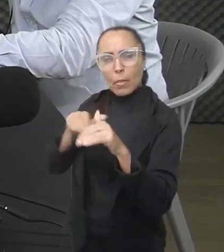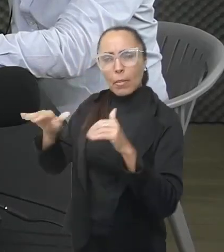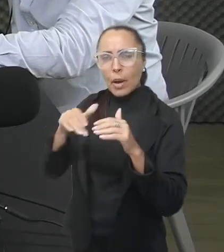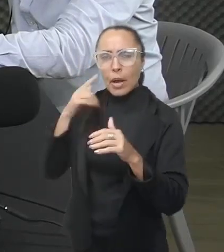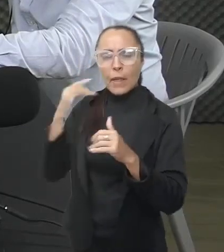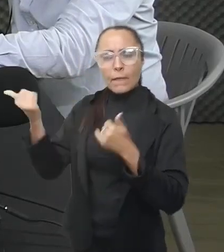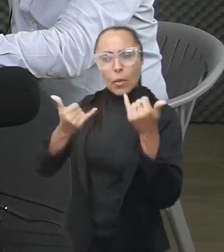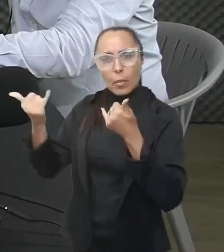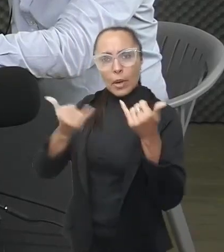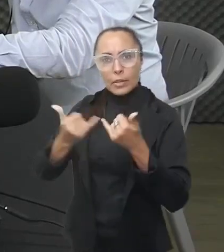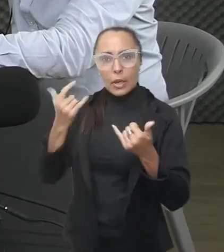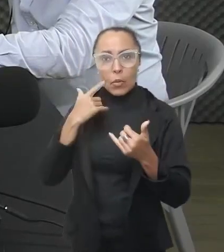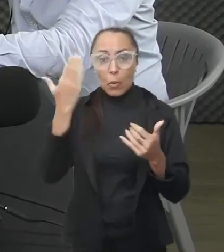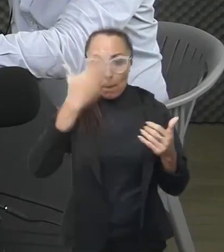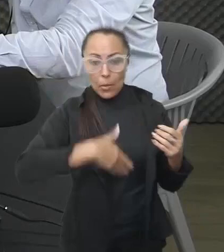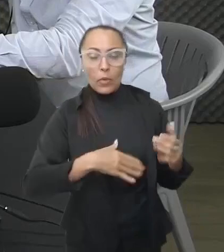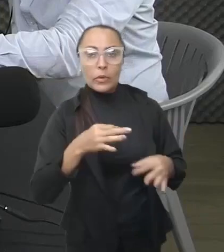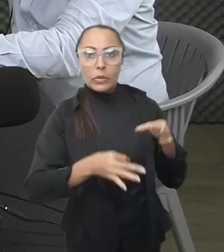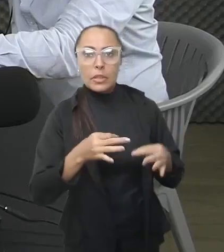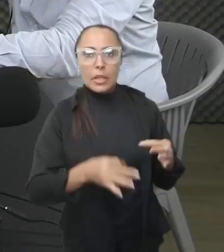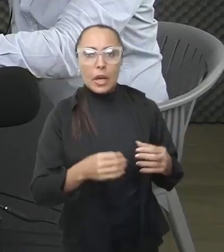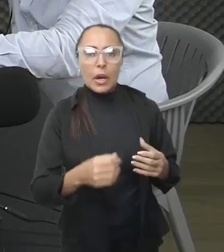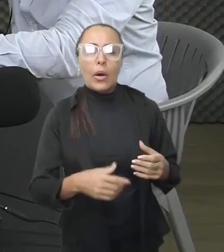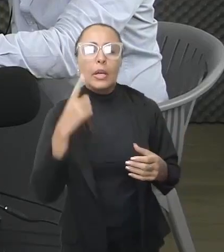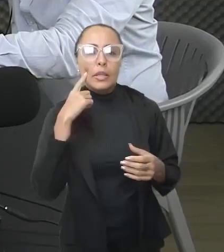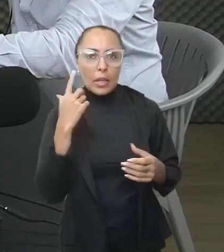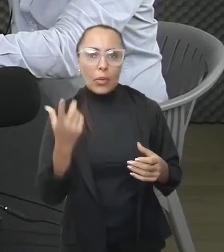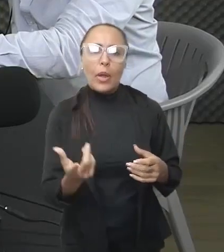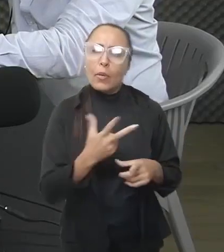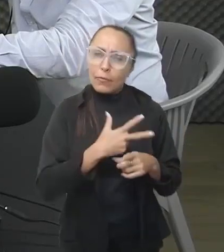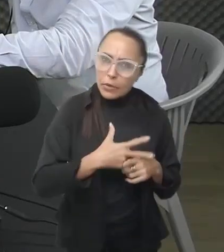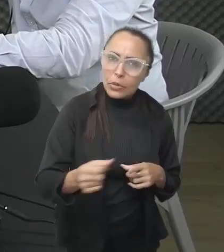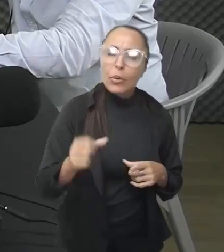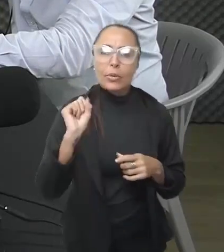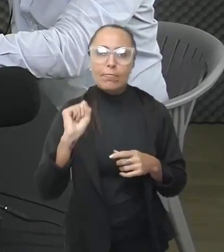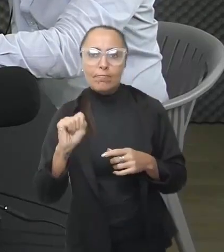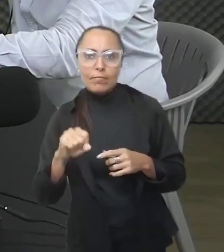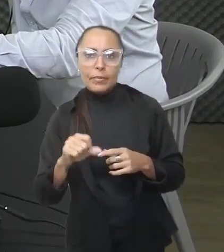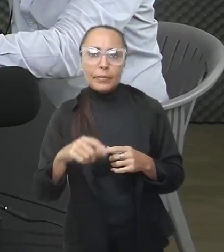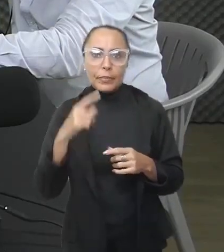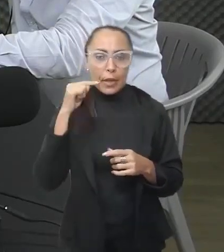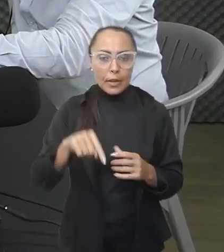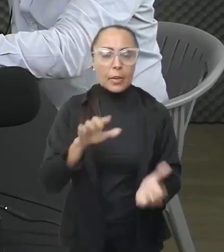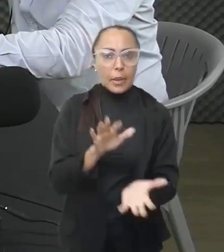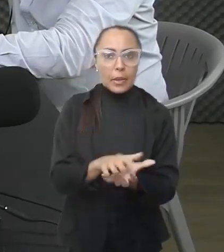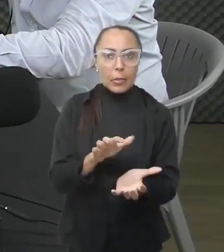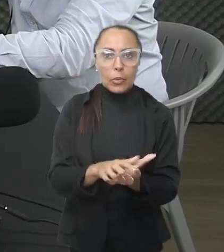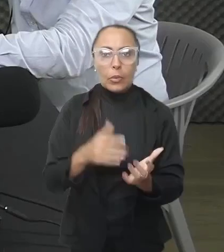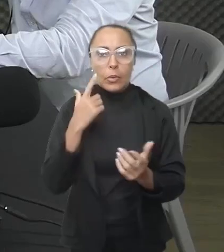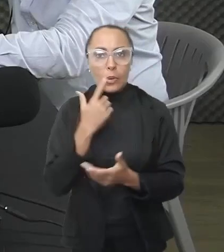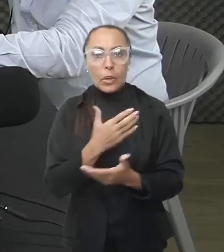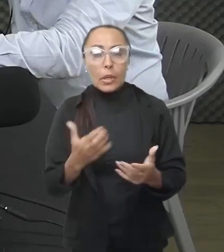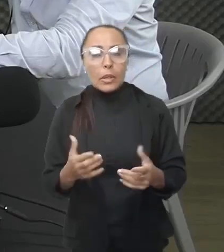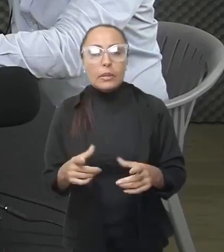judicial, eu acho que é uma grande vitória e Pernambuco está atento a isso. Quando eu digo está atento, seja através da